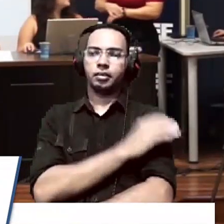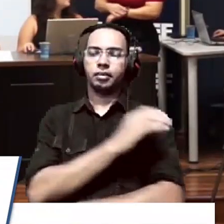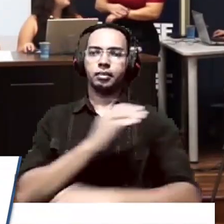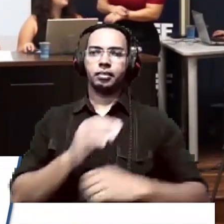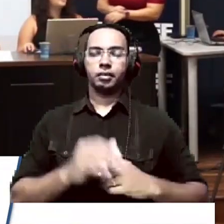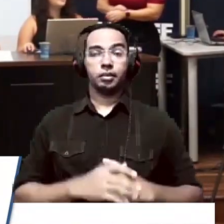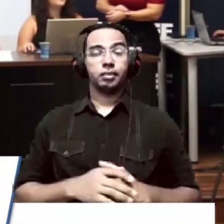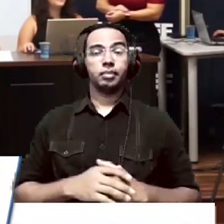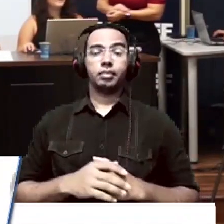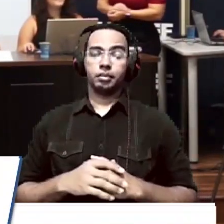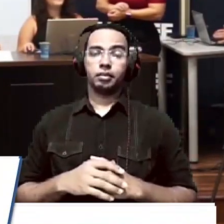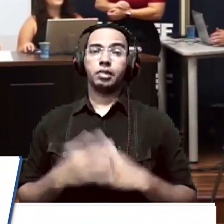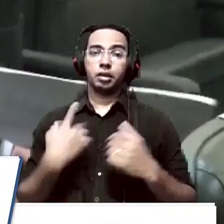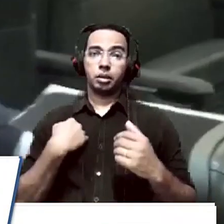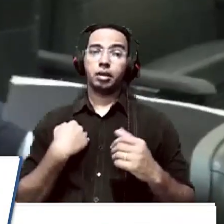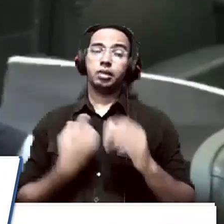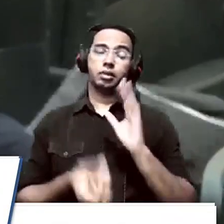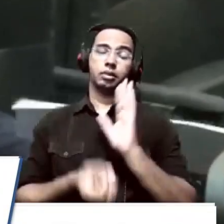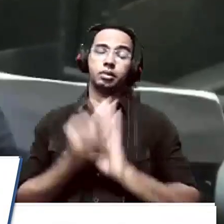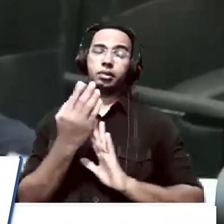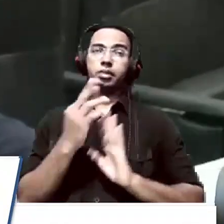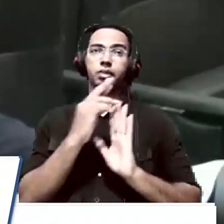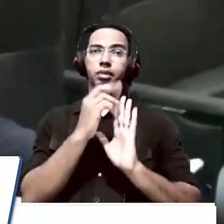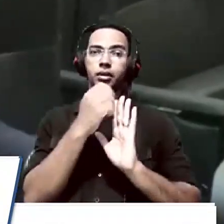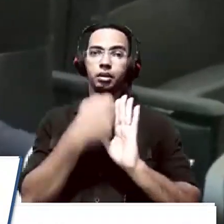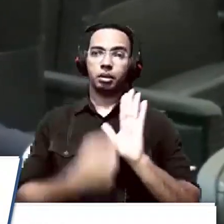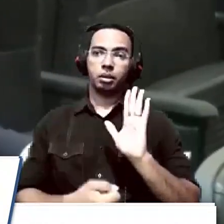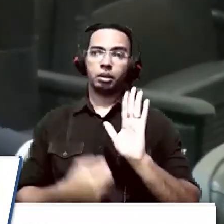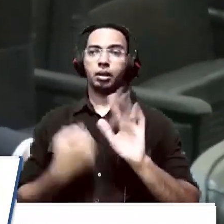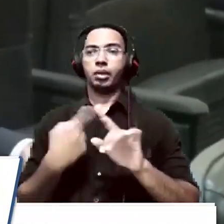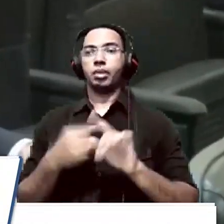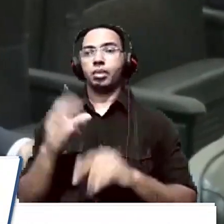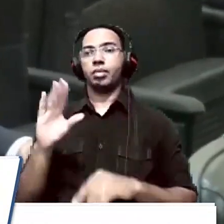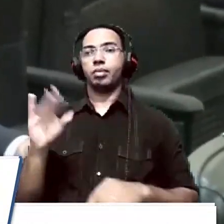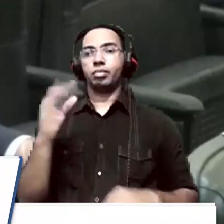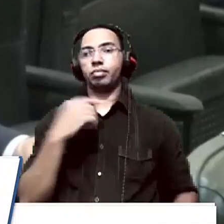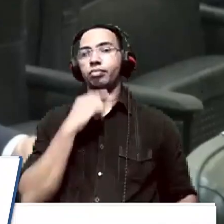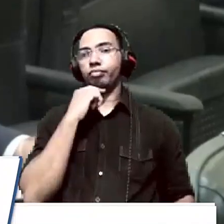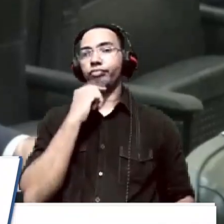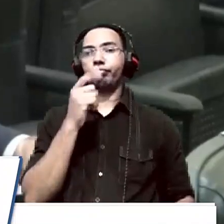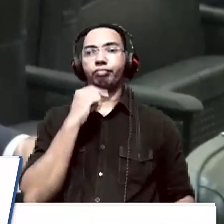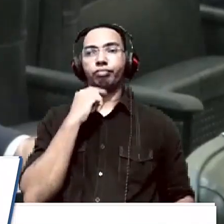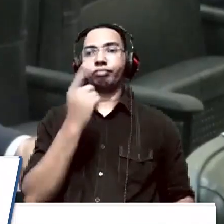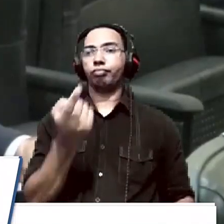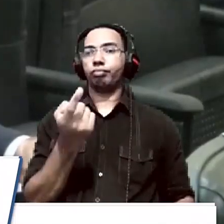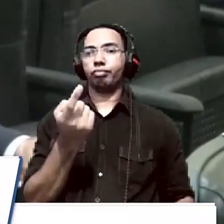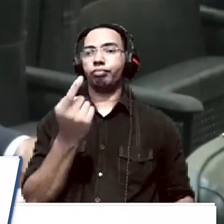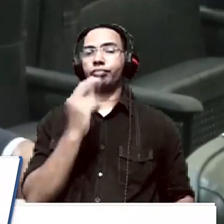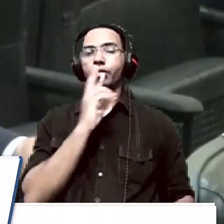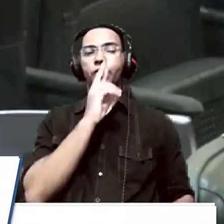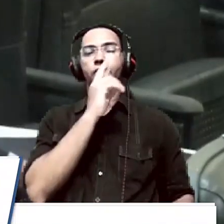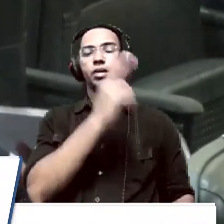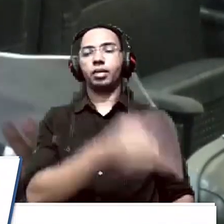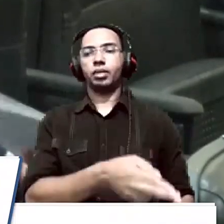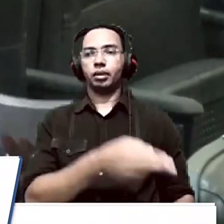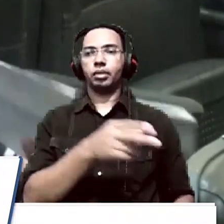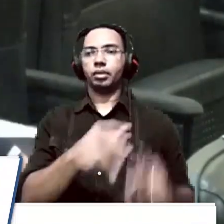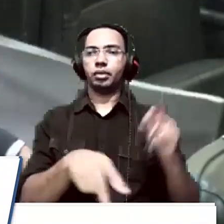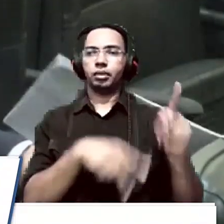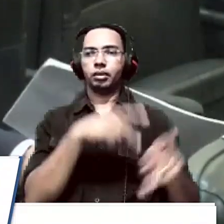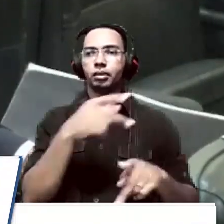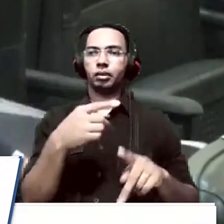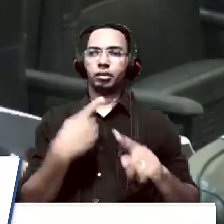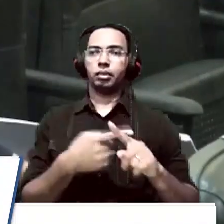Eu fiz esse requerimento porque muitas das vezes verbalmente não tem como a gente dar o retorno para a população, porque a